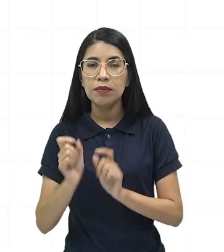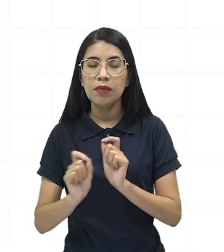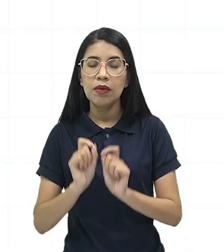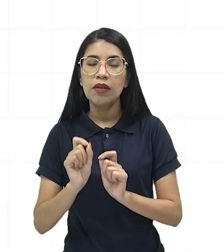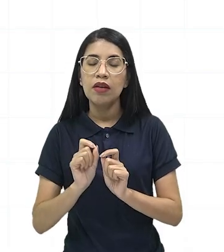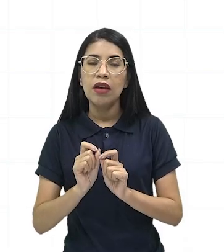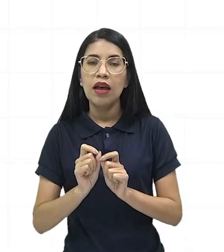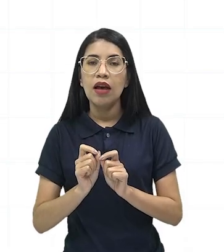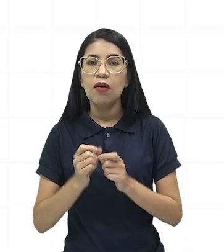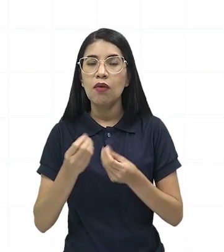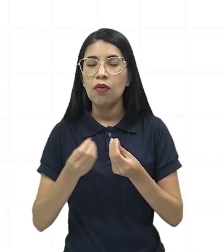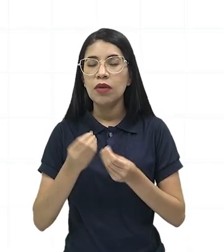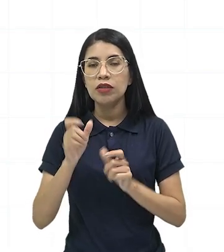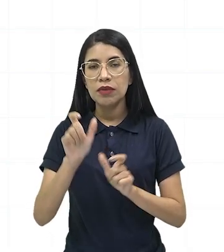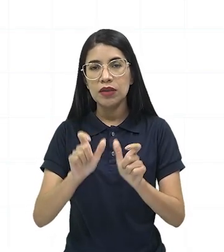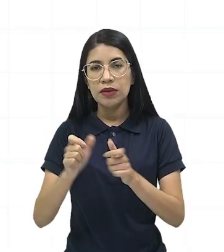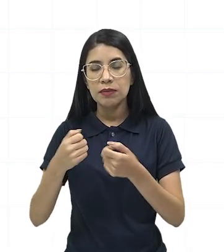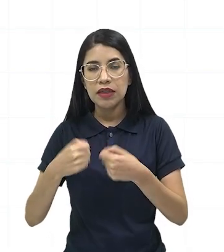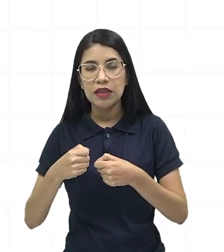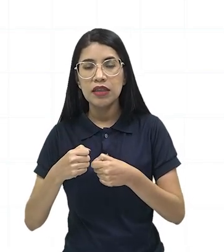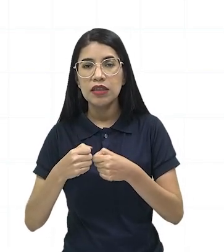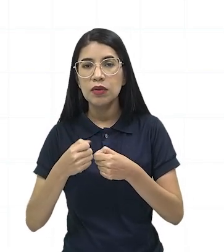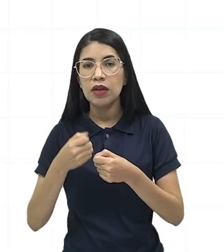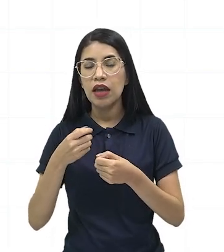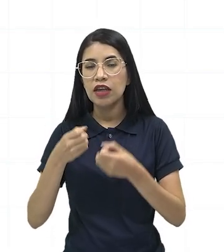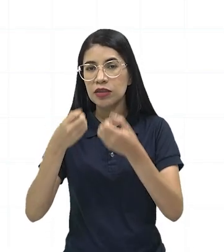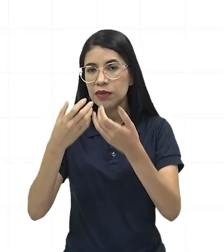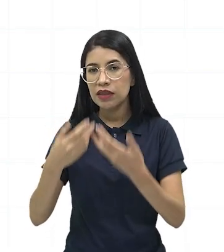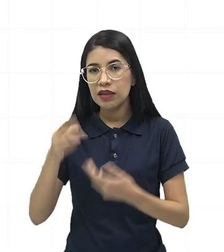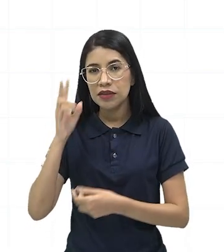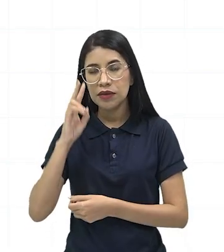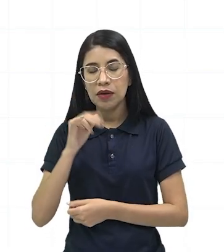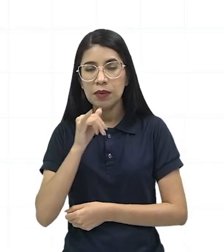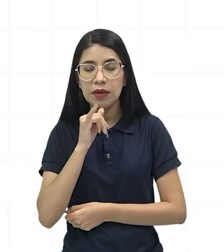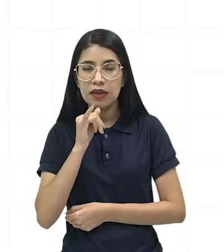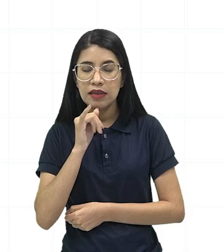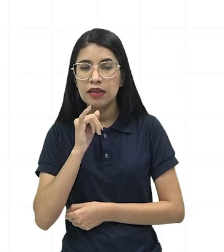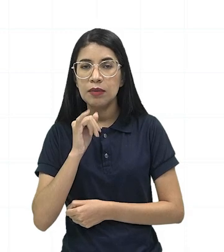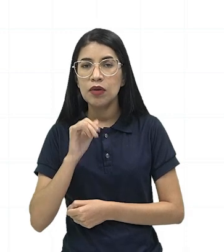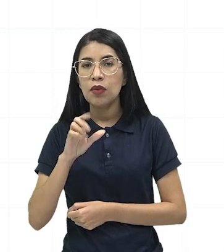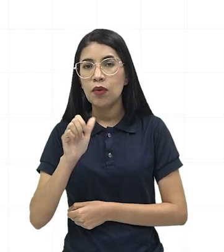contar ou ouvir histórias, como o exemplo do Machado de Assis, o Alienista.